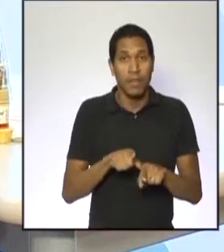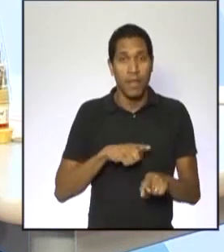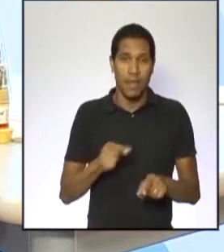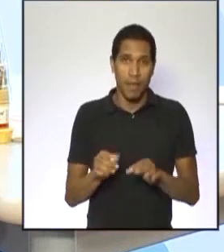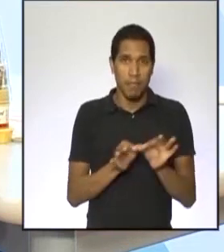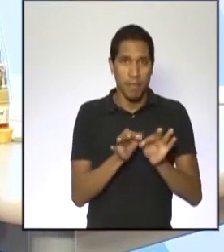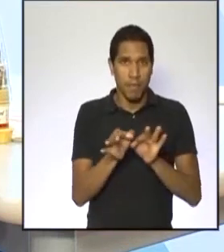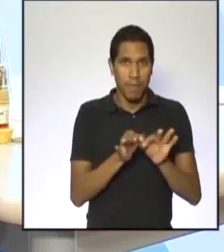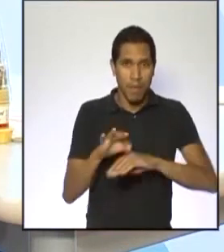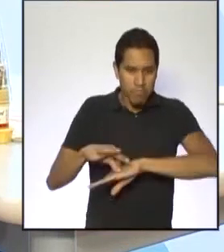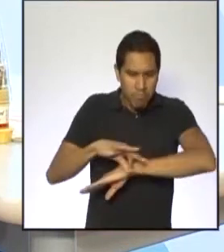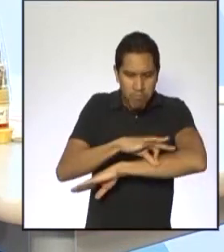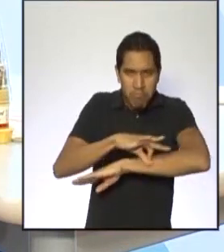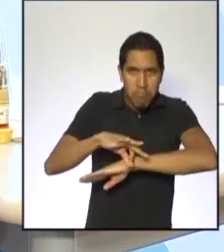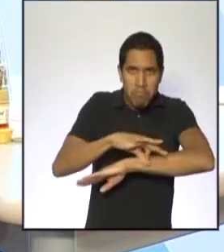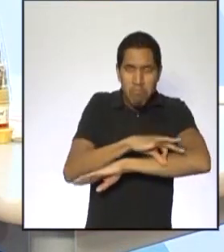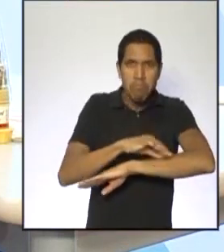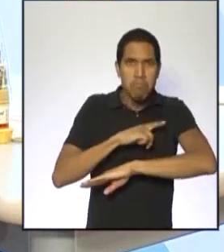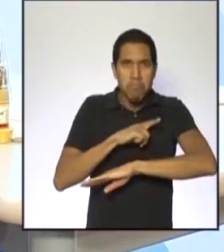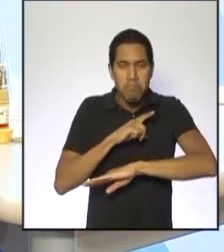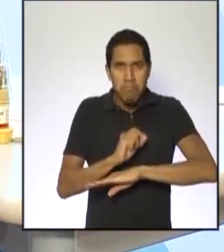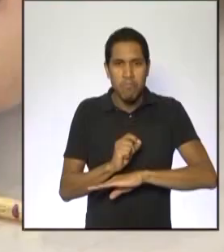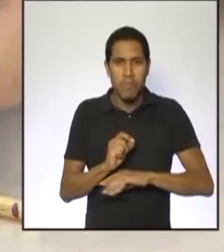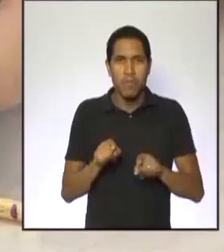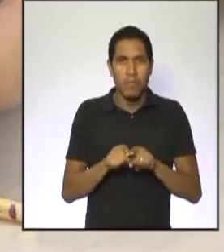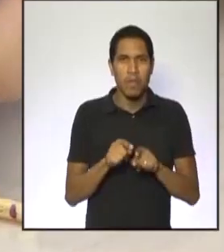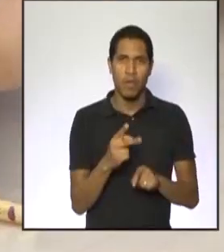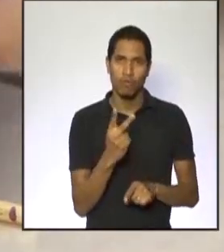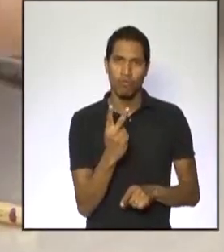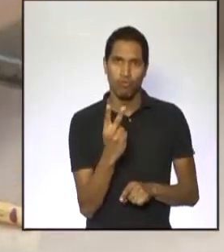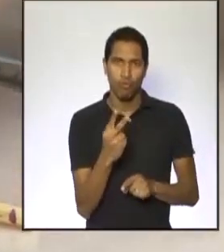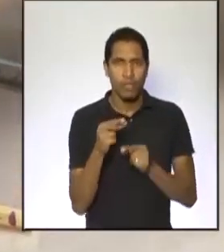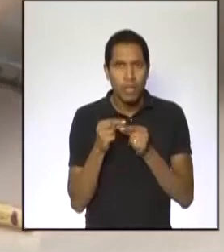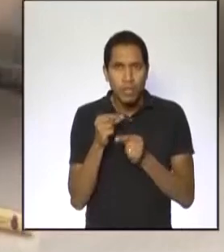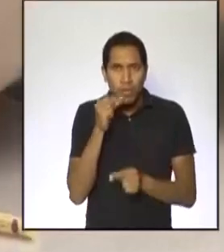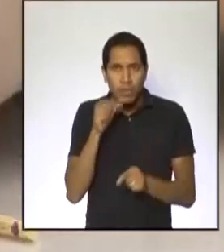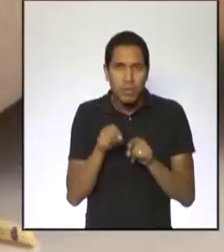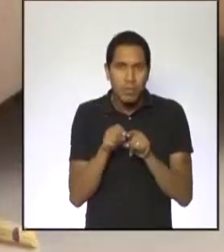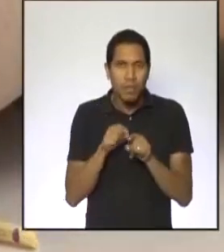Vou separar aqui os meus 2 canudinhos.